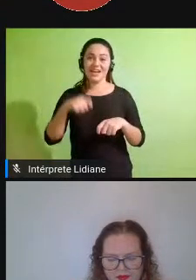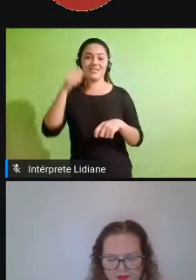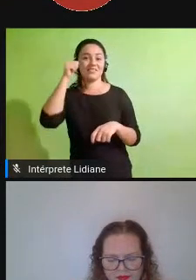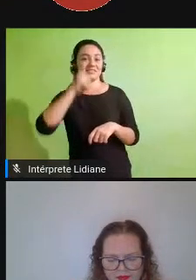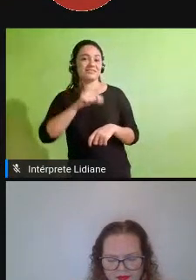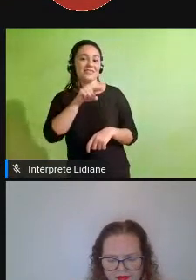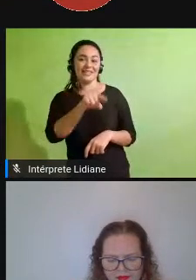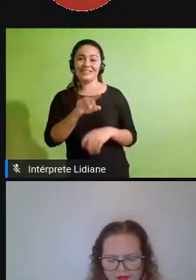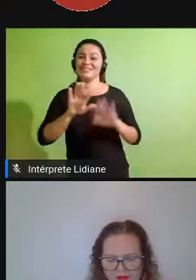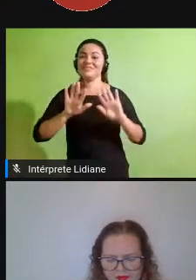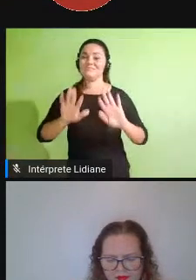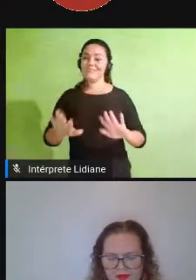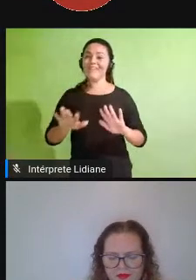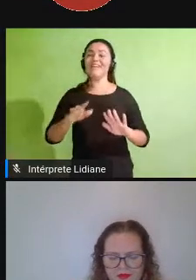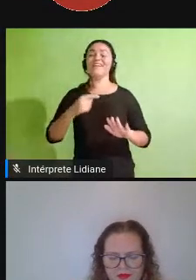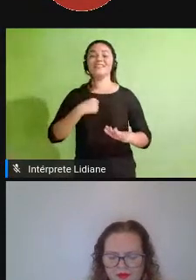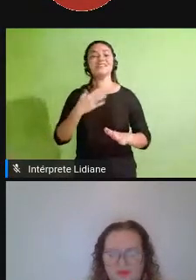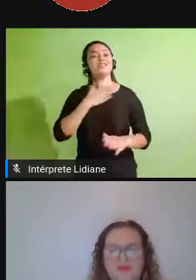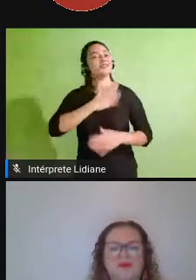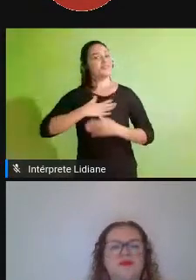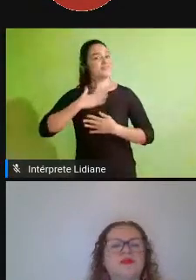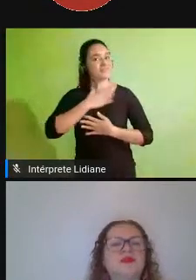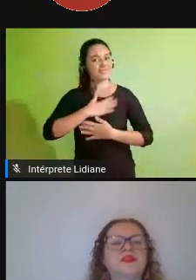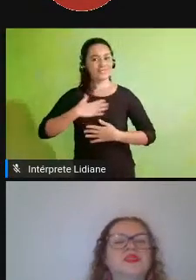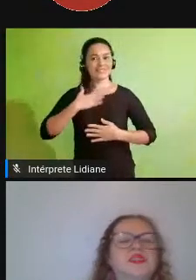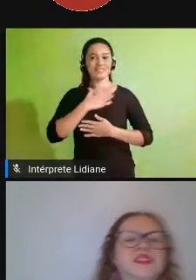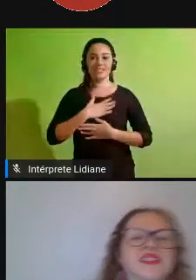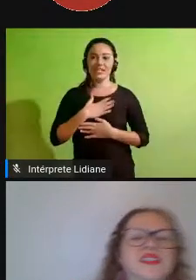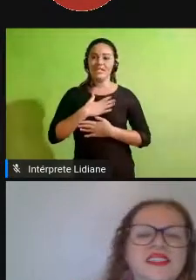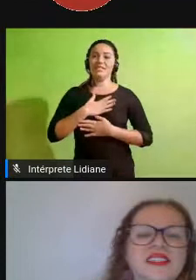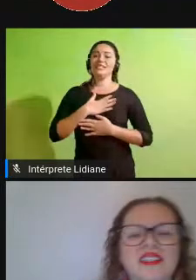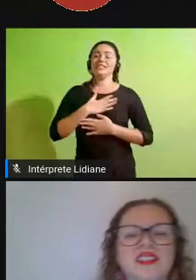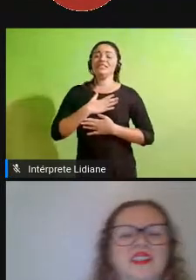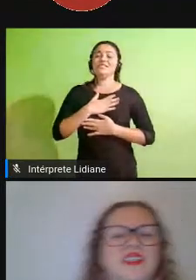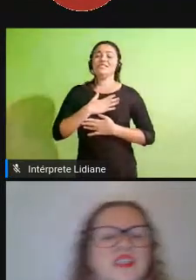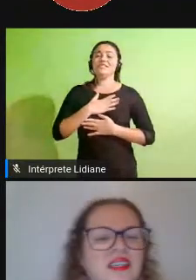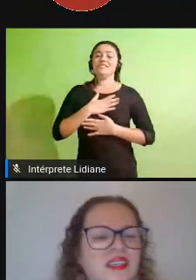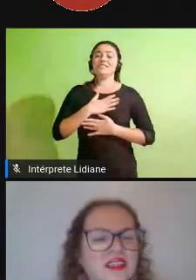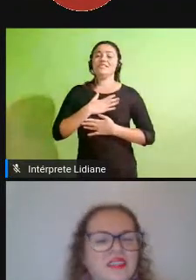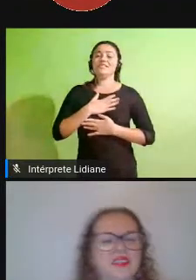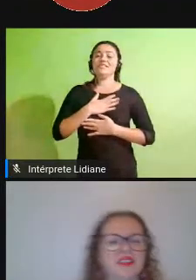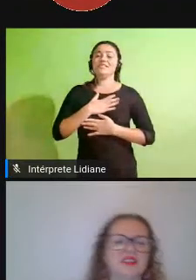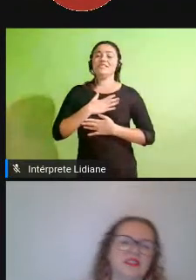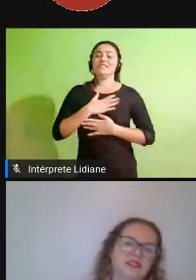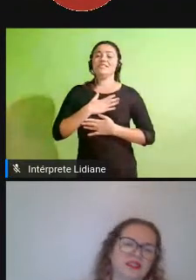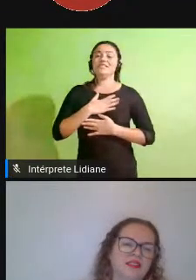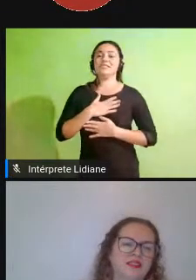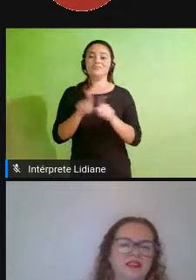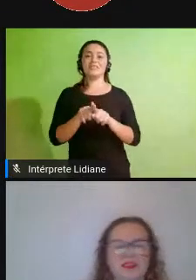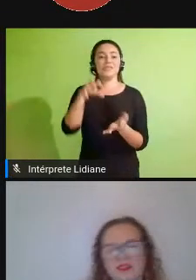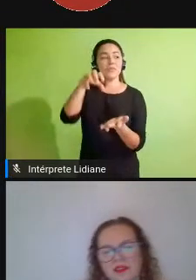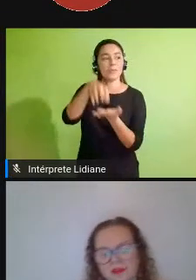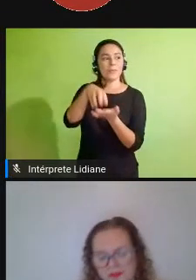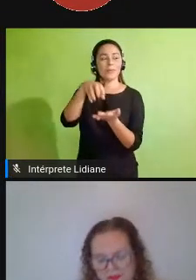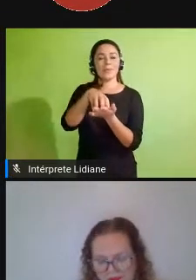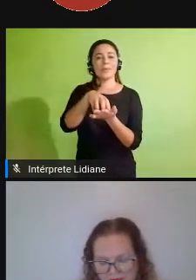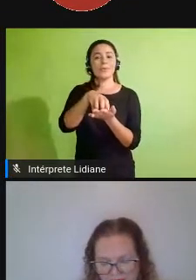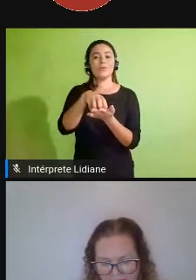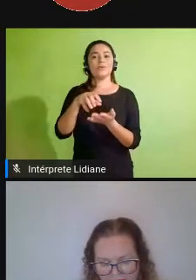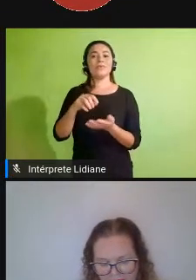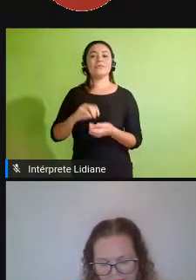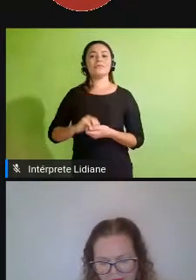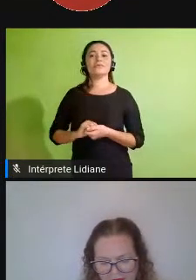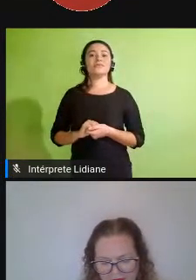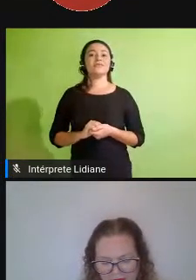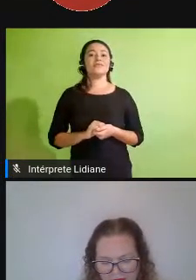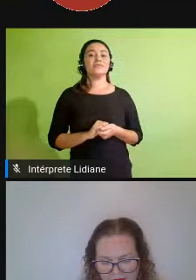apresentação, sobretudo da professora Rosimeire, por conta do toque, né, que teve na minha pesquisa. Quando ela